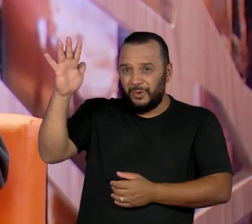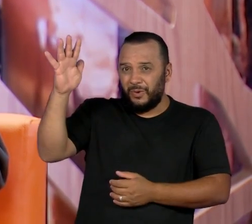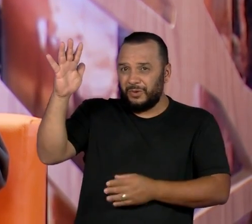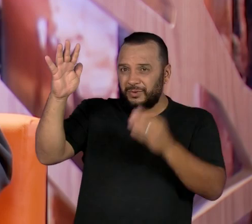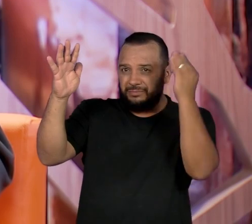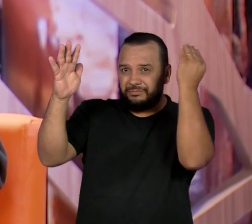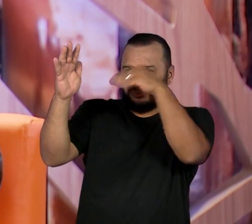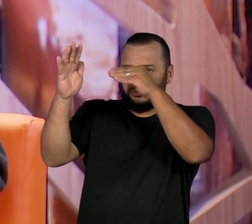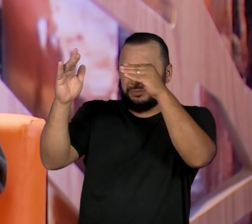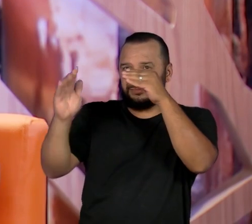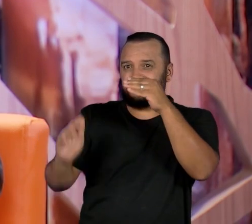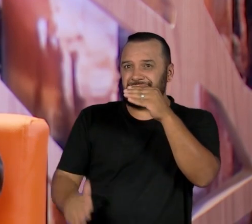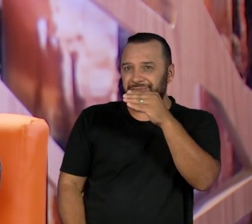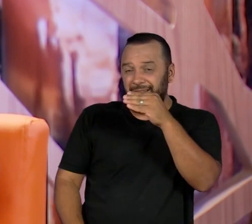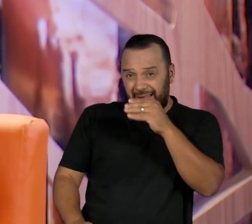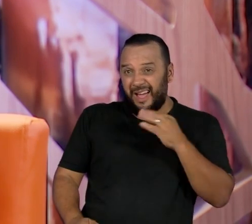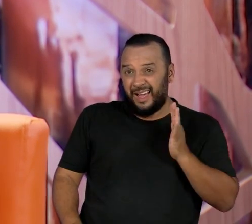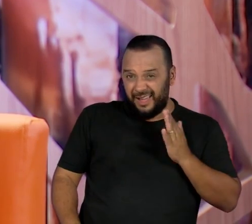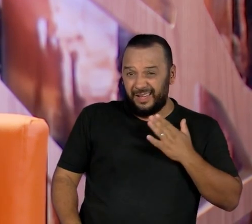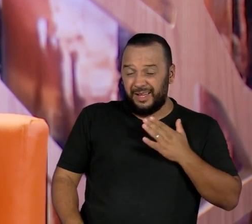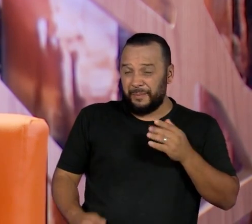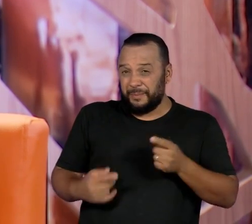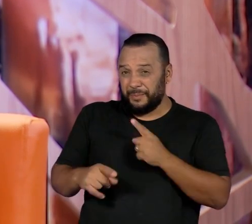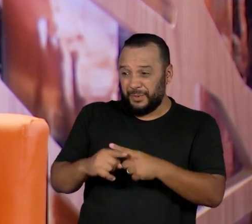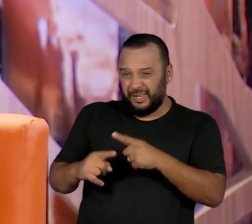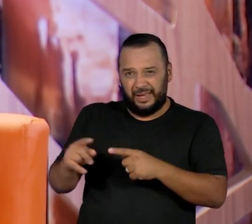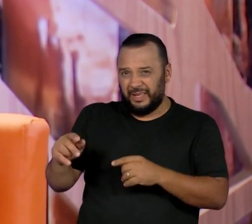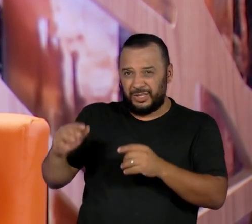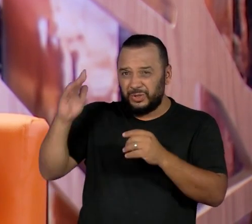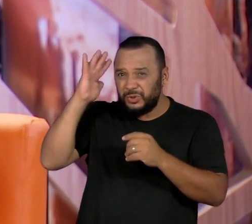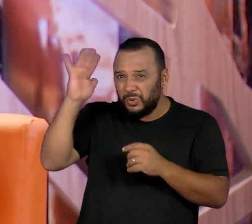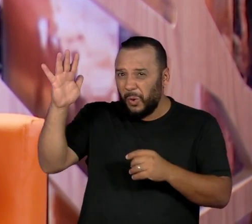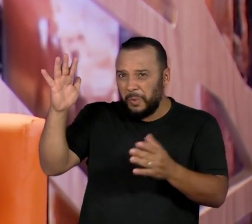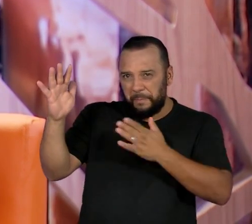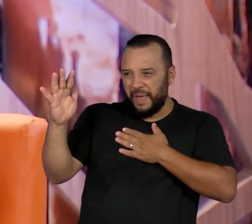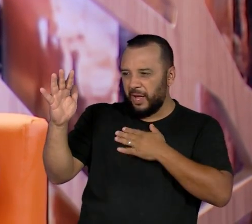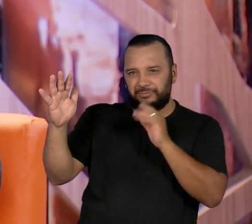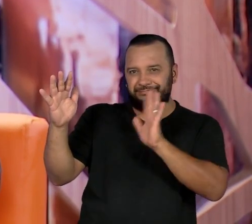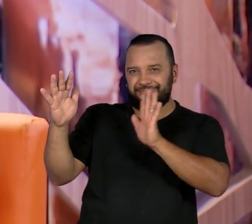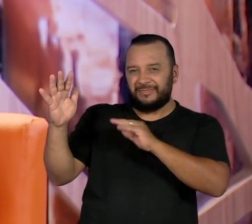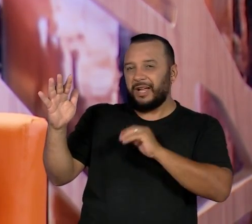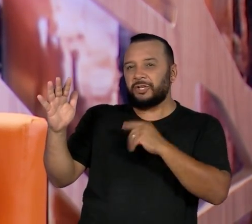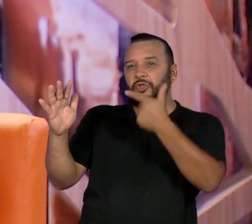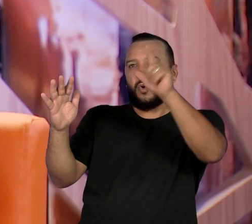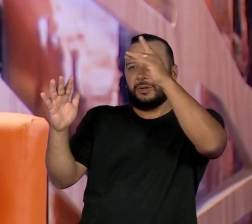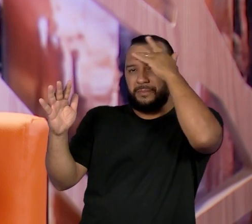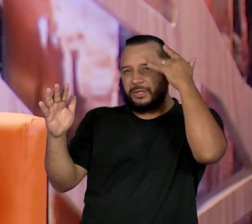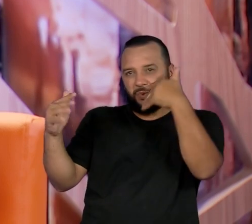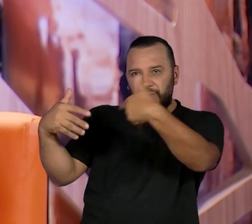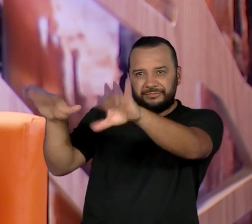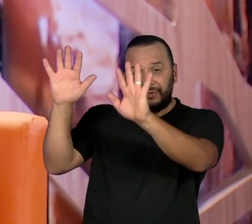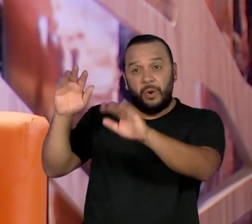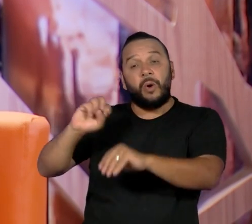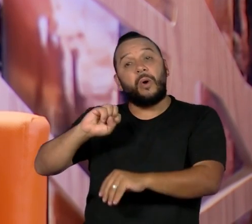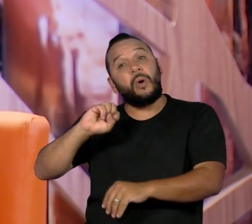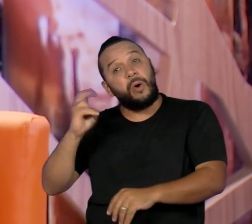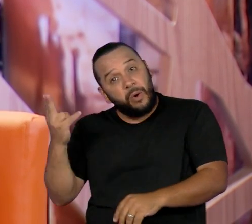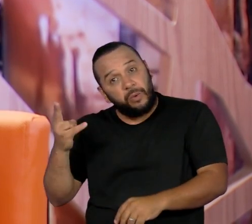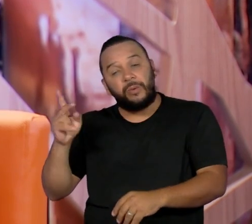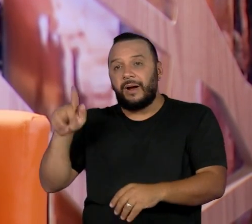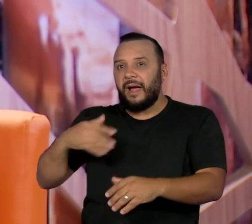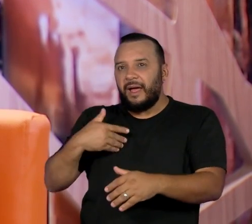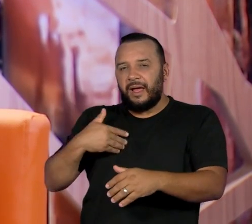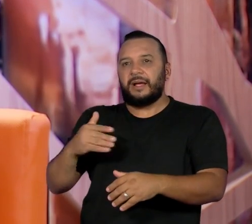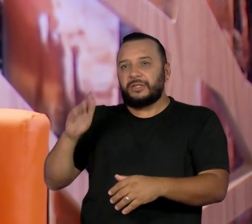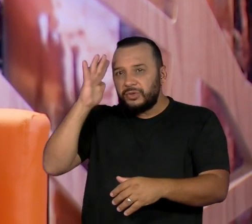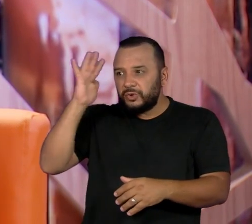por particularidades da nossa vida, ou por entendermos que esse sonho não é nosso, ou porque os obstáculos que foram colocados são